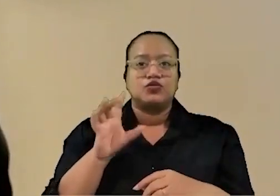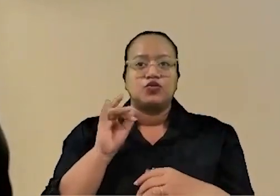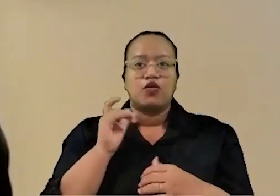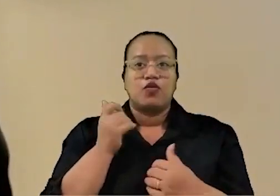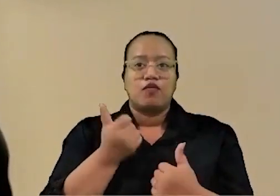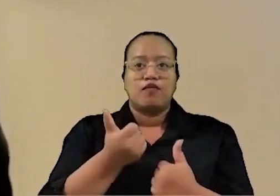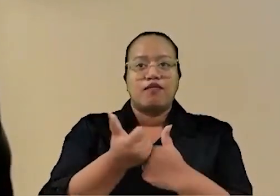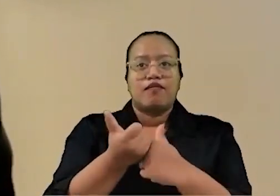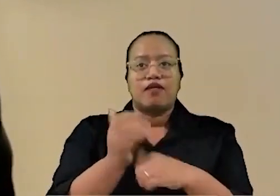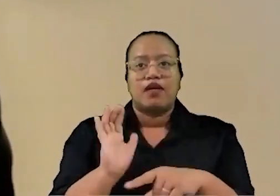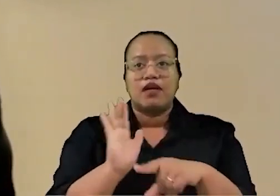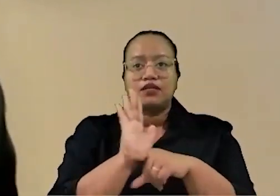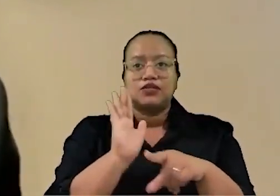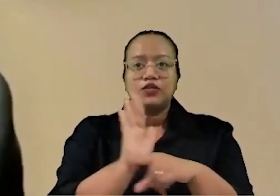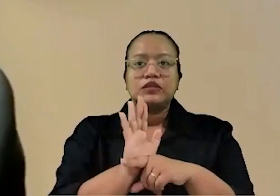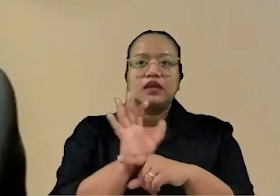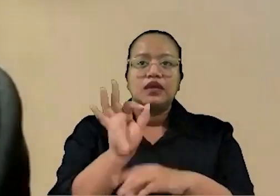materializar